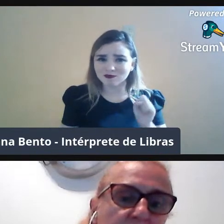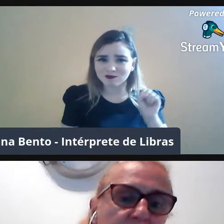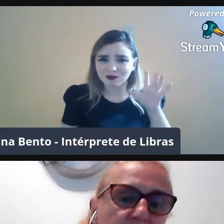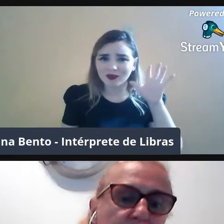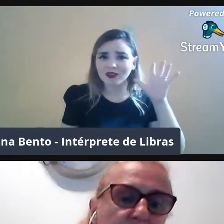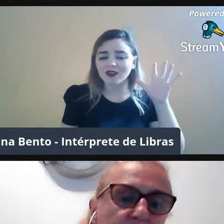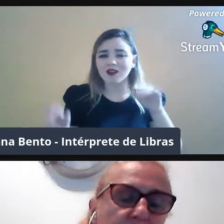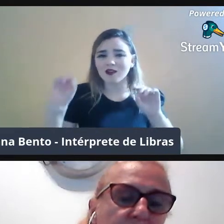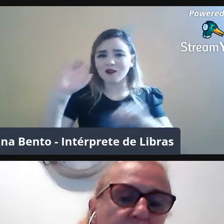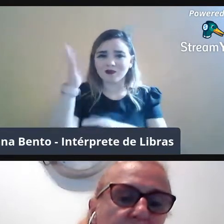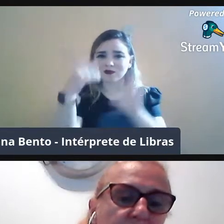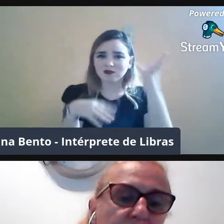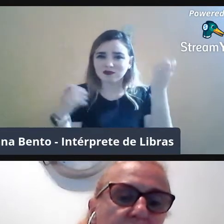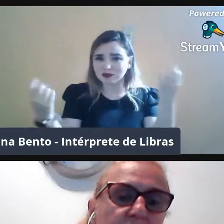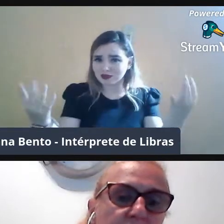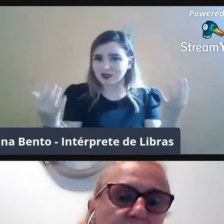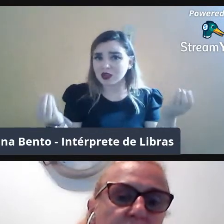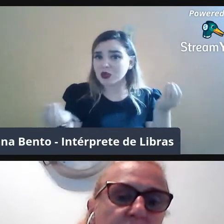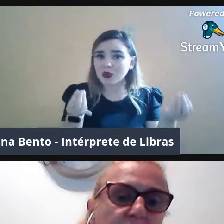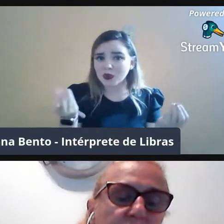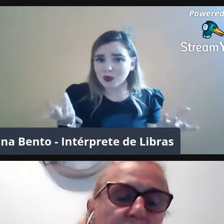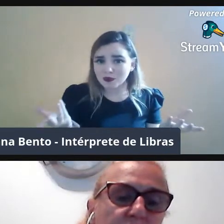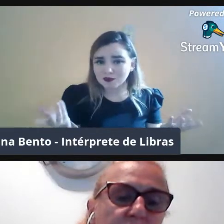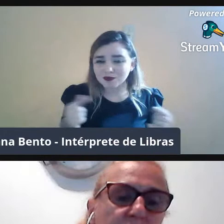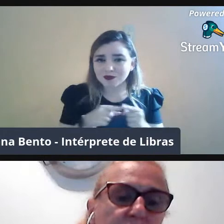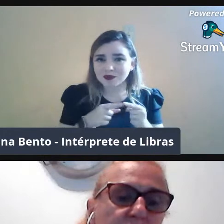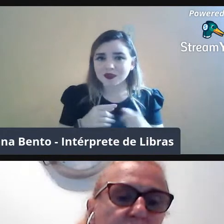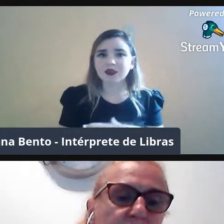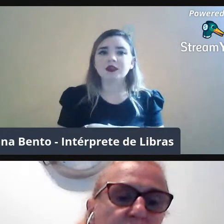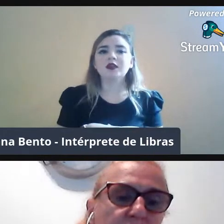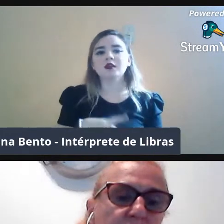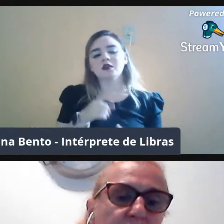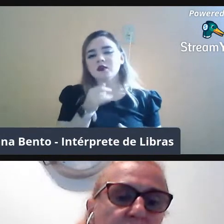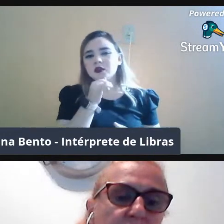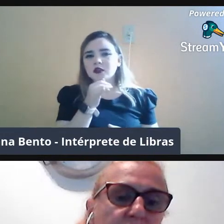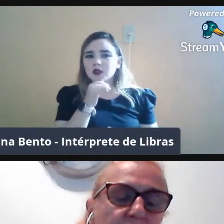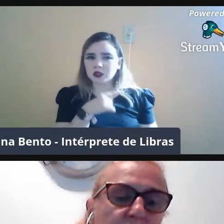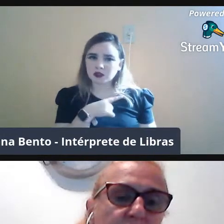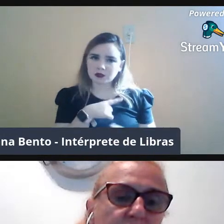né? Então, assim, por exemplo, há uma estimativa que os